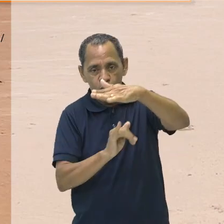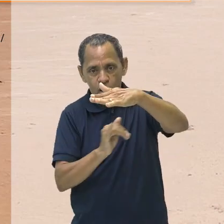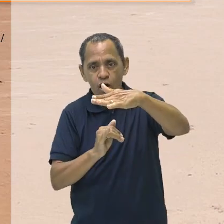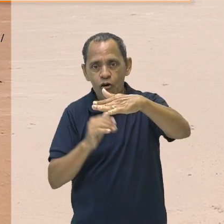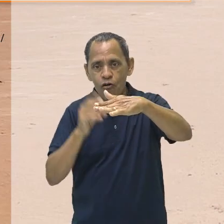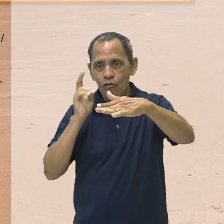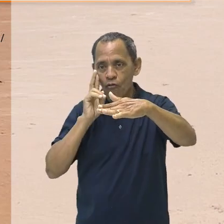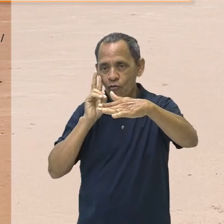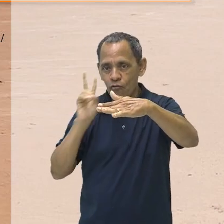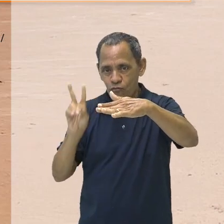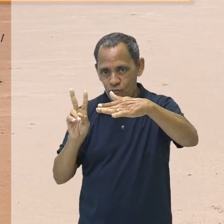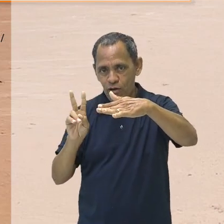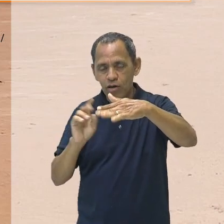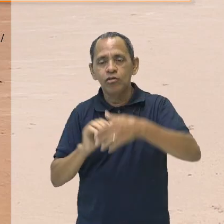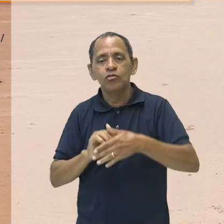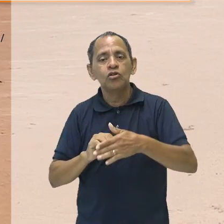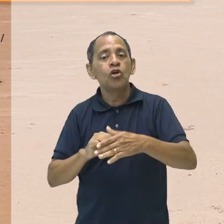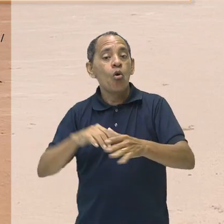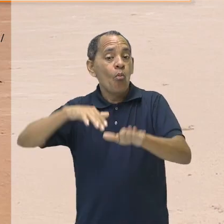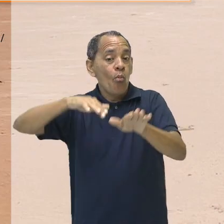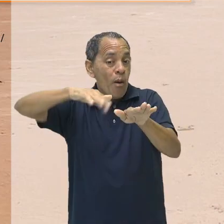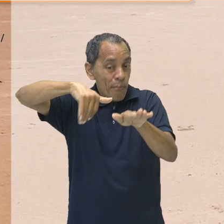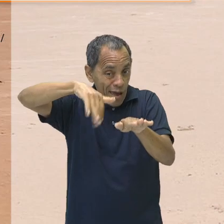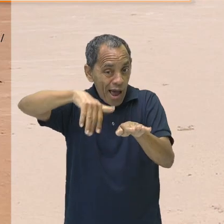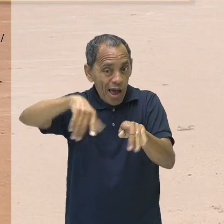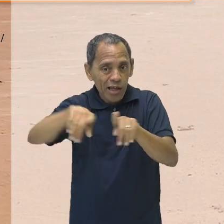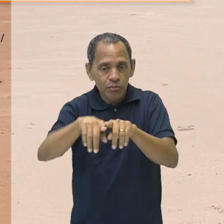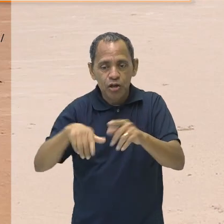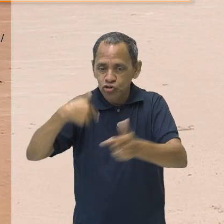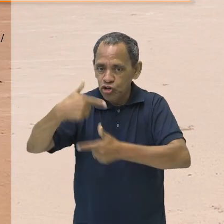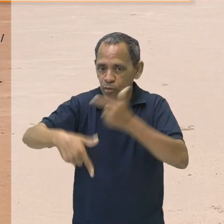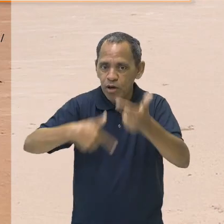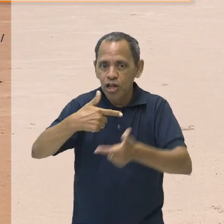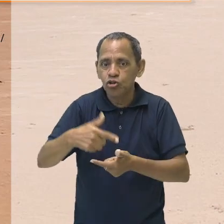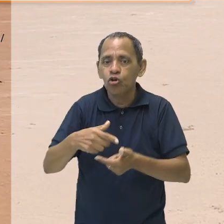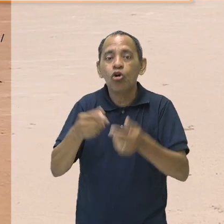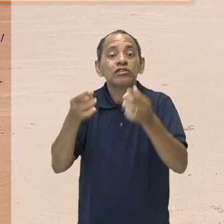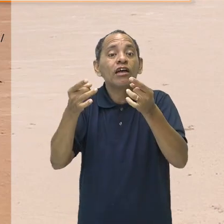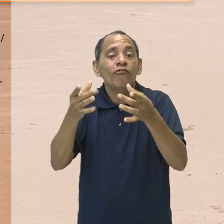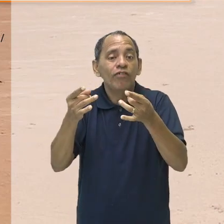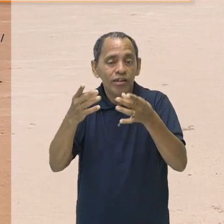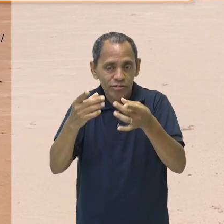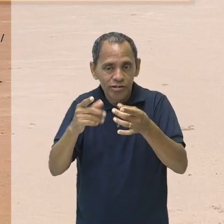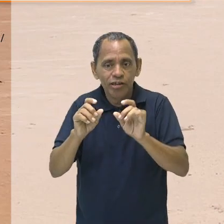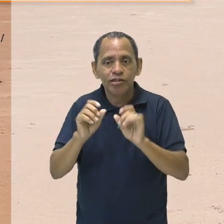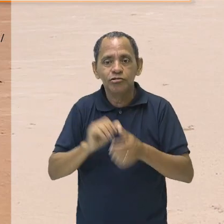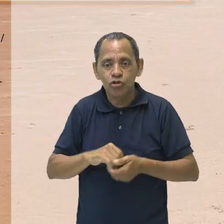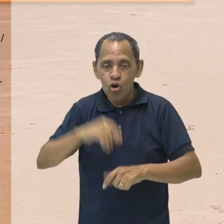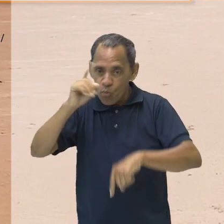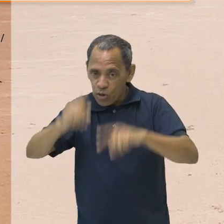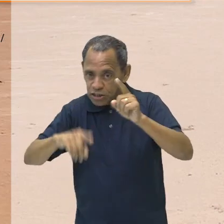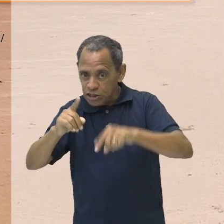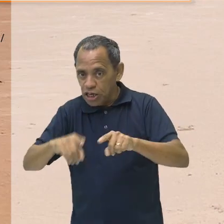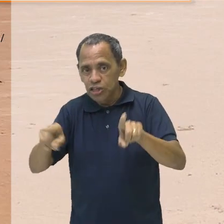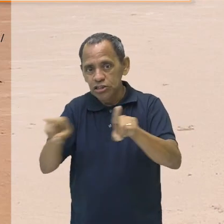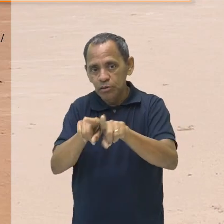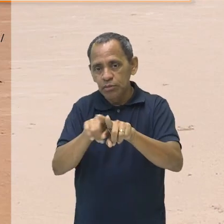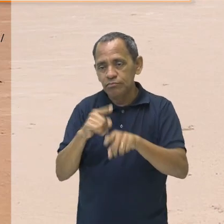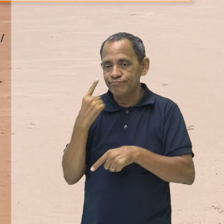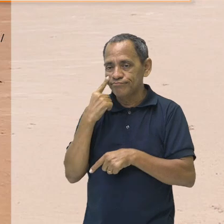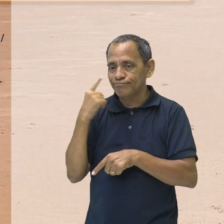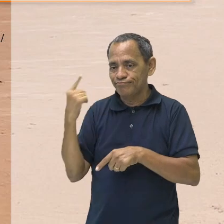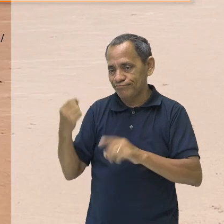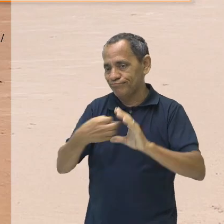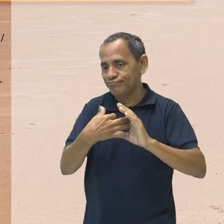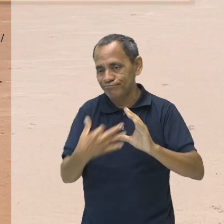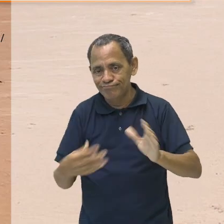praia, observando um trabalhador ambulante, desempenhando aqui o seu trabalho. Isso aqui está caracterizado